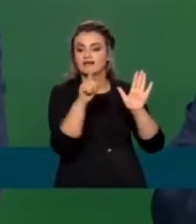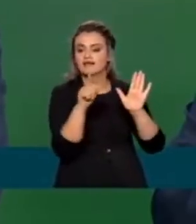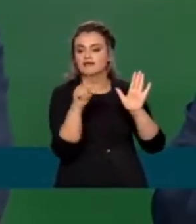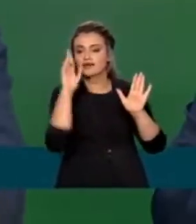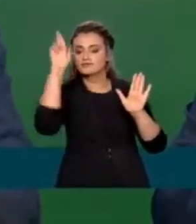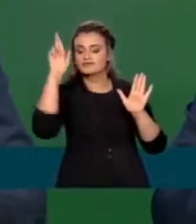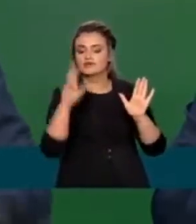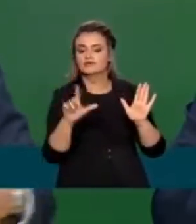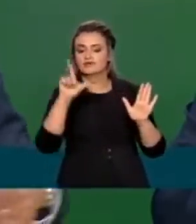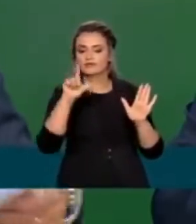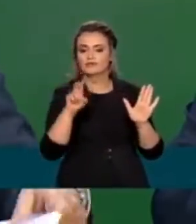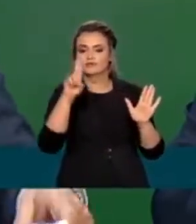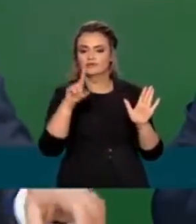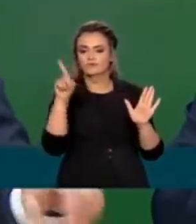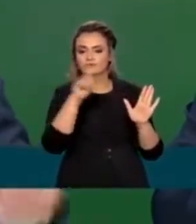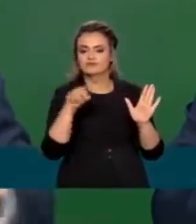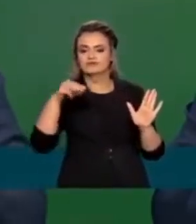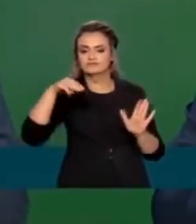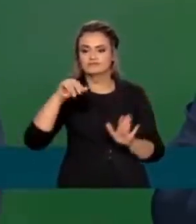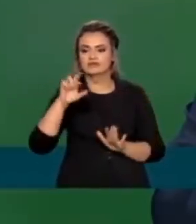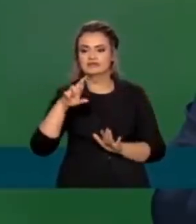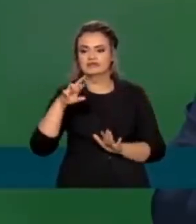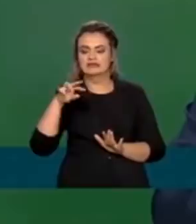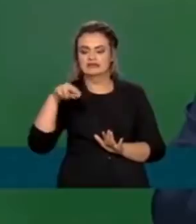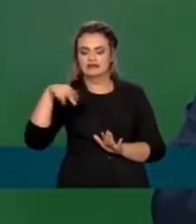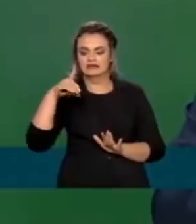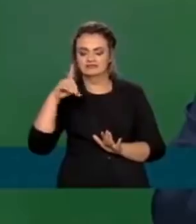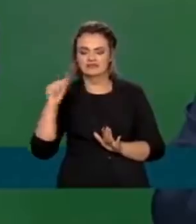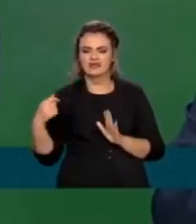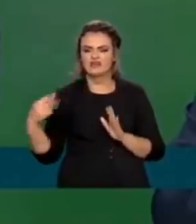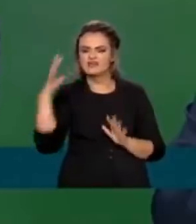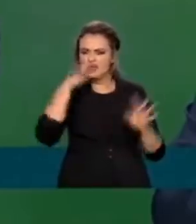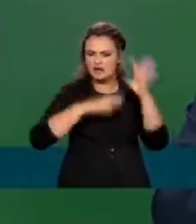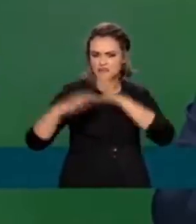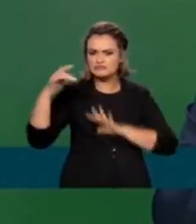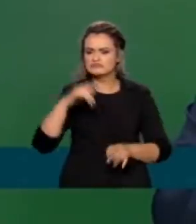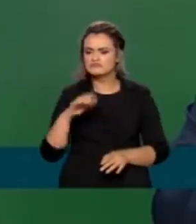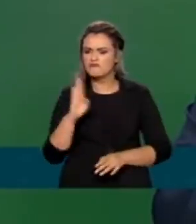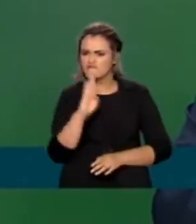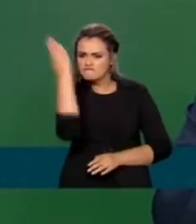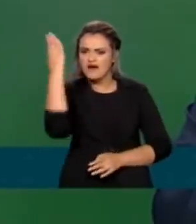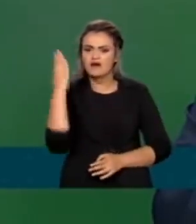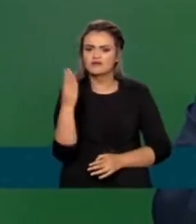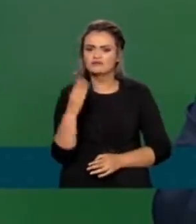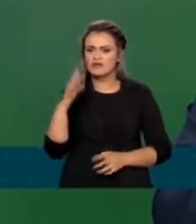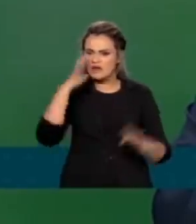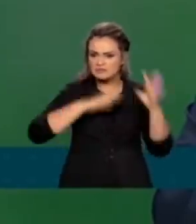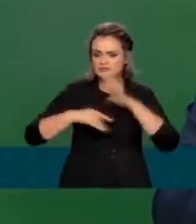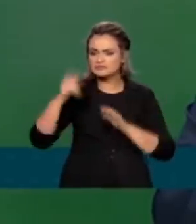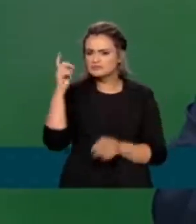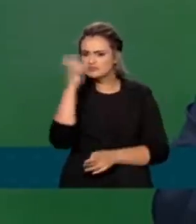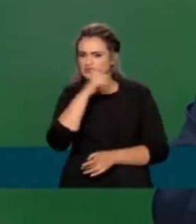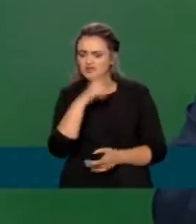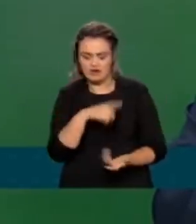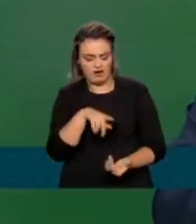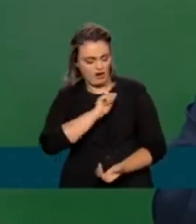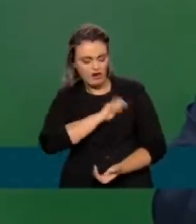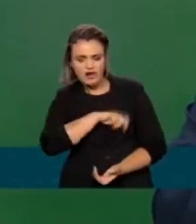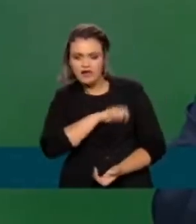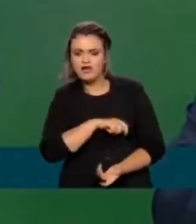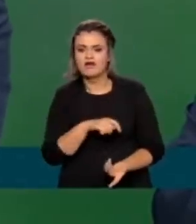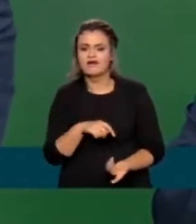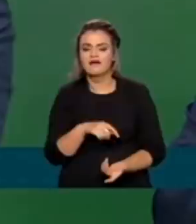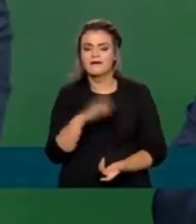Luiz Miranda, de denunciação caluniosa, produção de provas falsas, má-fé,